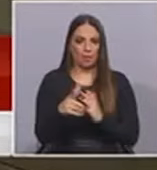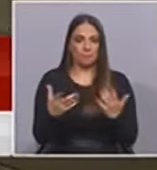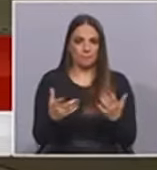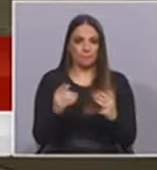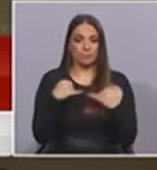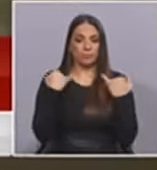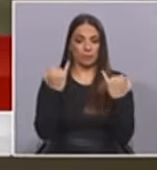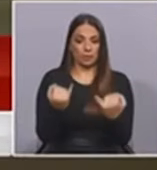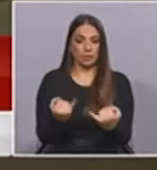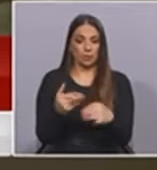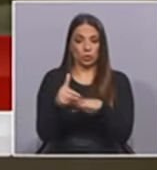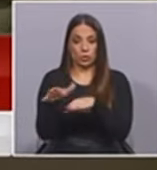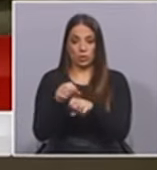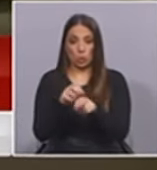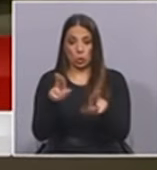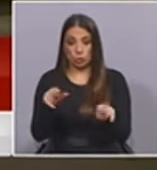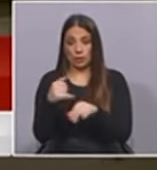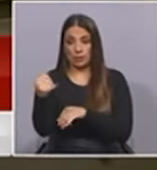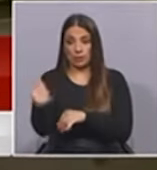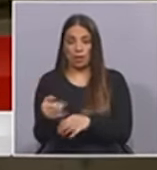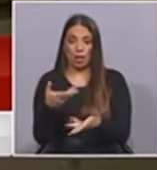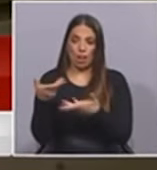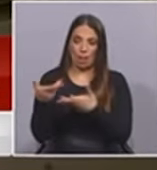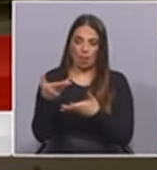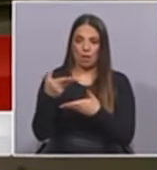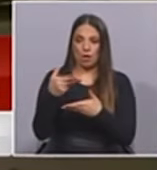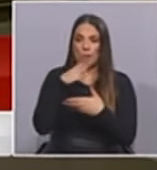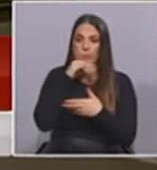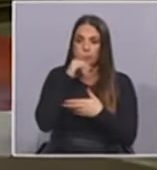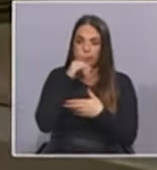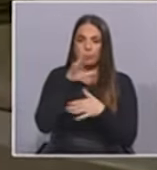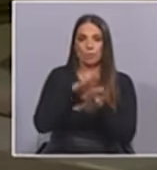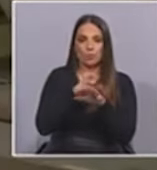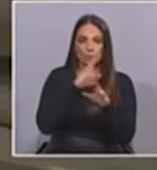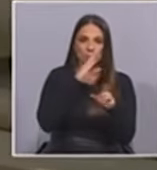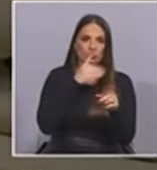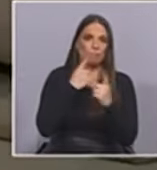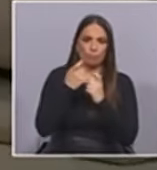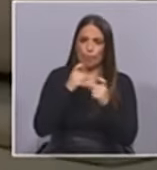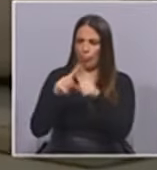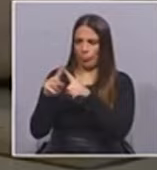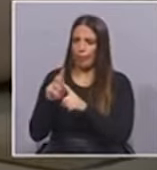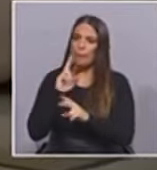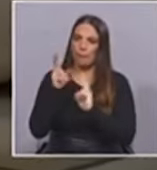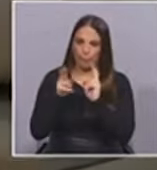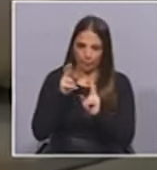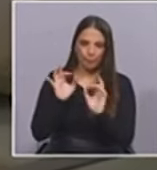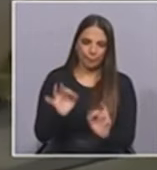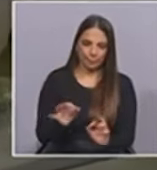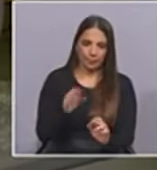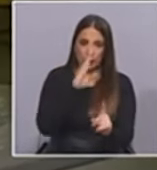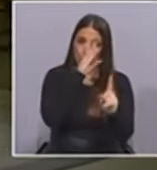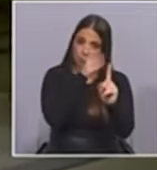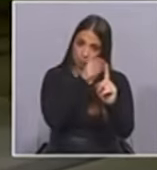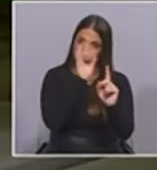só depois de ter alta médica é que falou as autoridades respondendo a várias perguntas é um dos arguidos constituídos